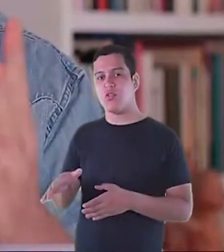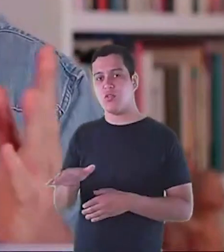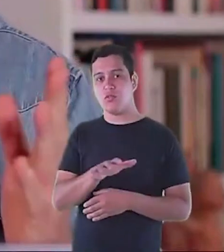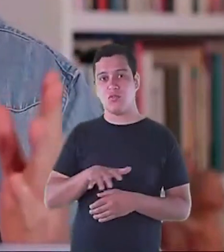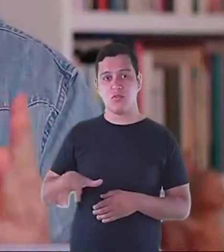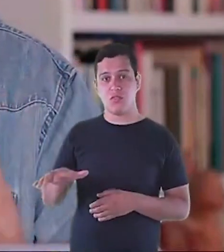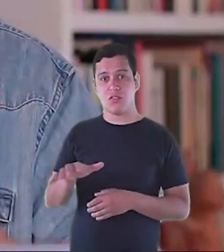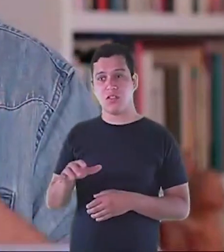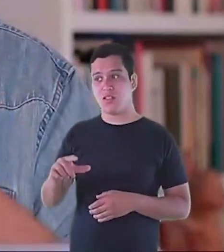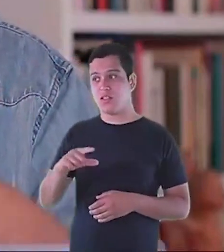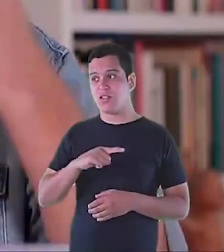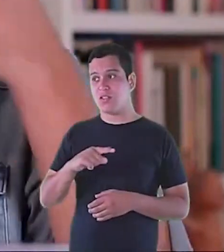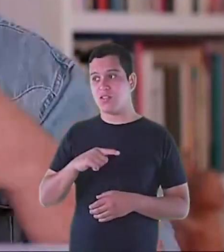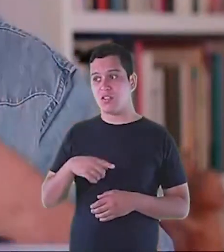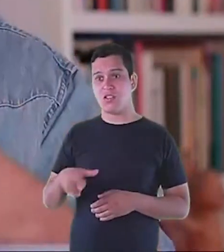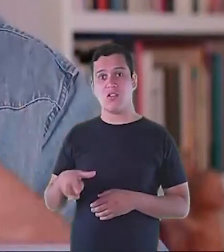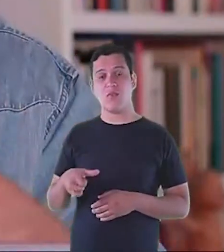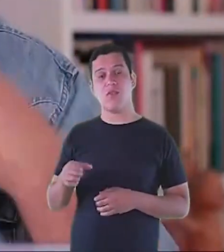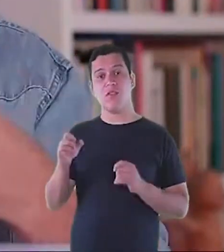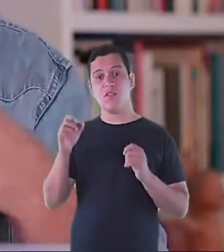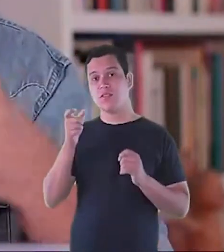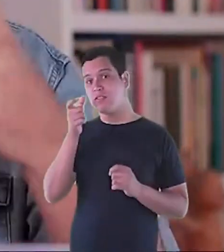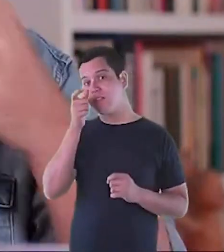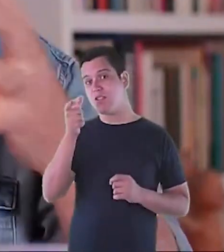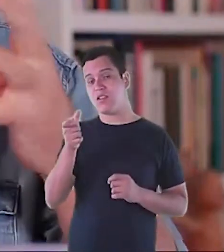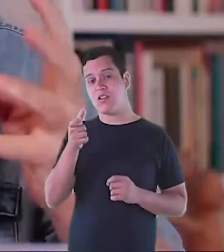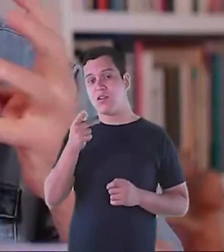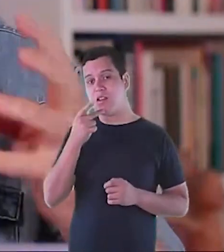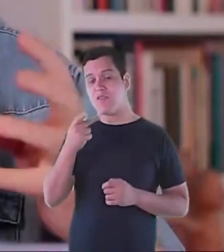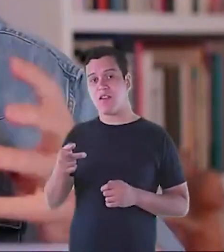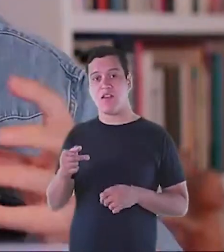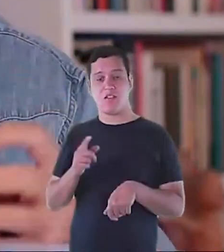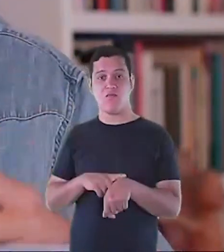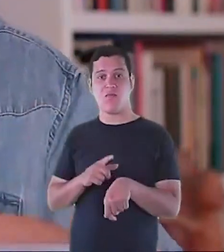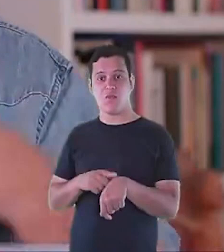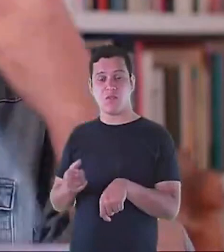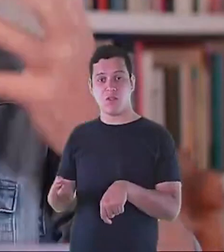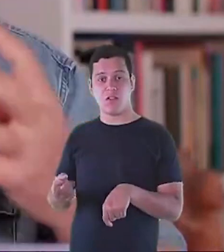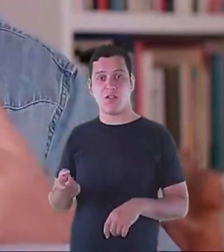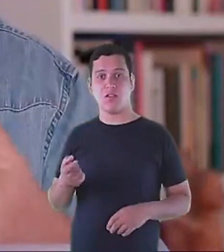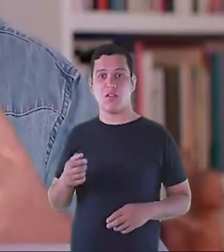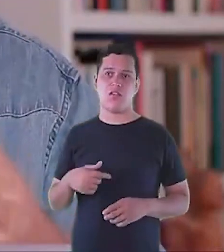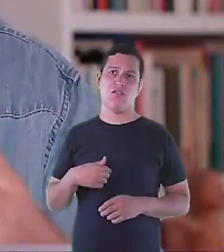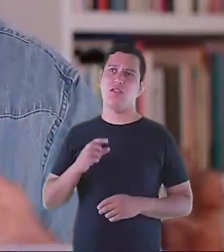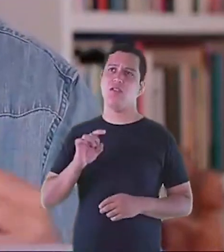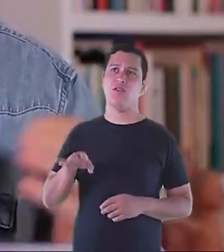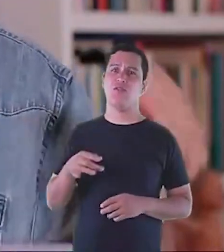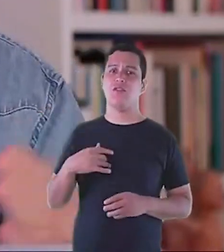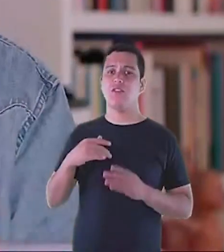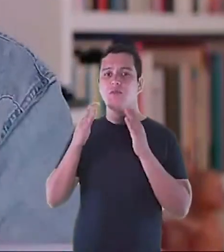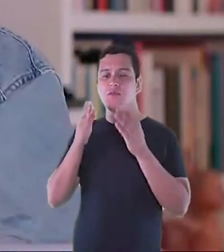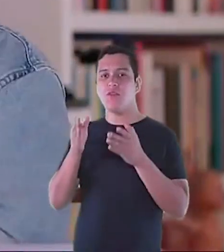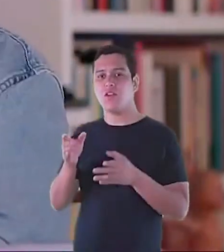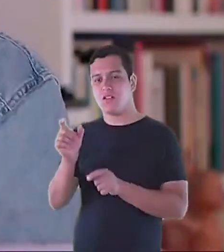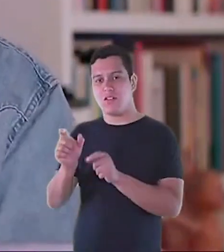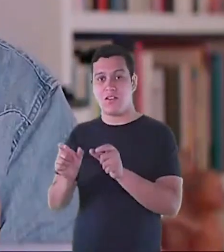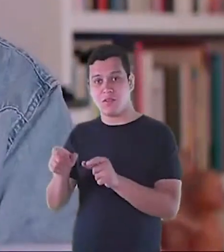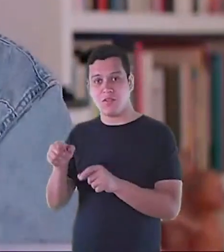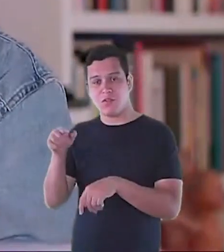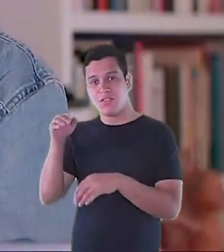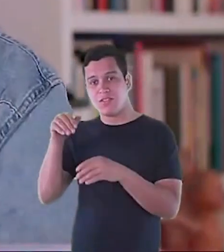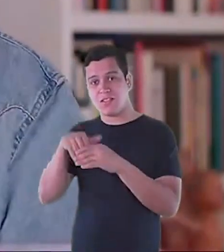linha interessantíssima para se seguir, não só através da história dos próprios personagens, que são fascinantes, como a história